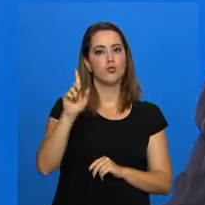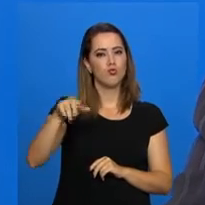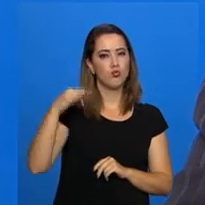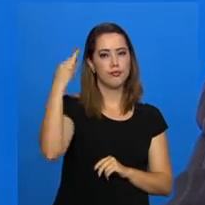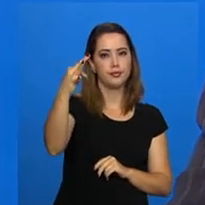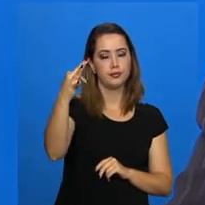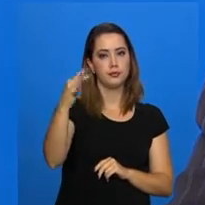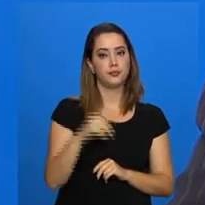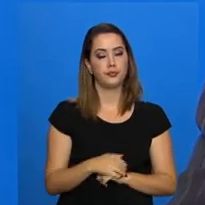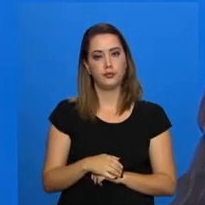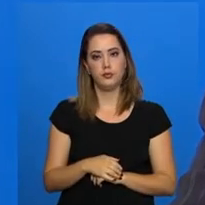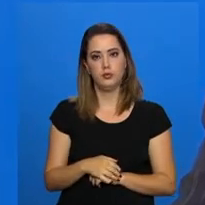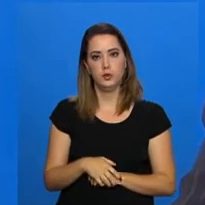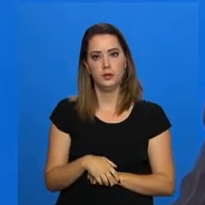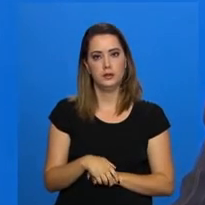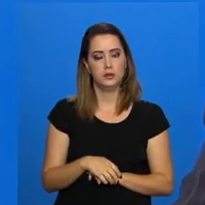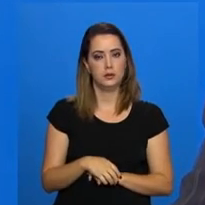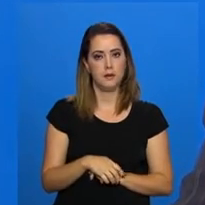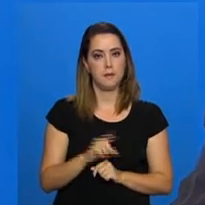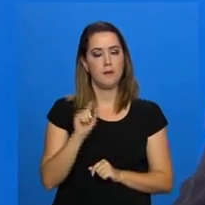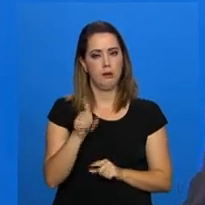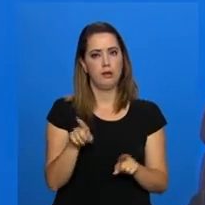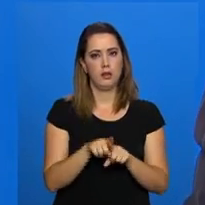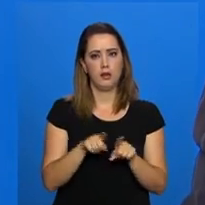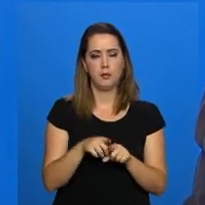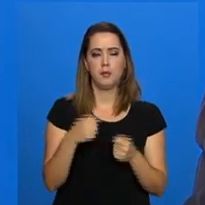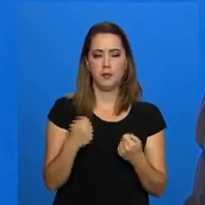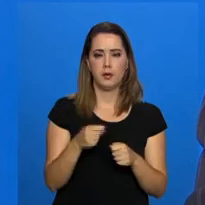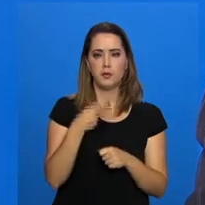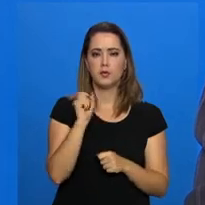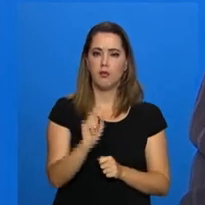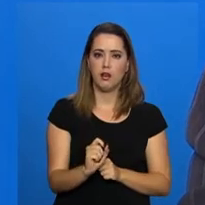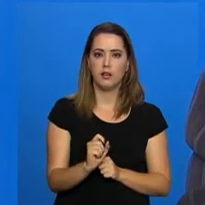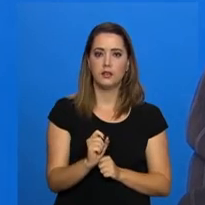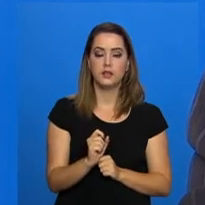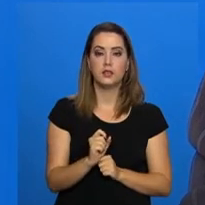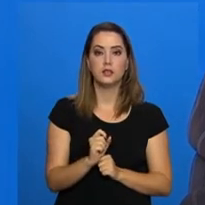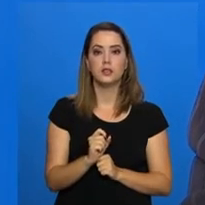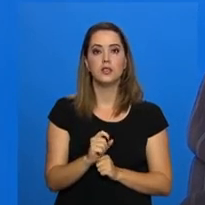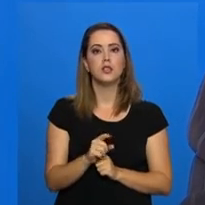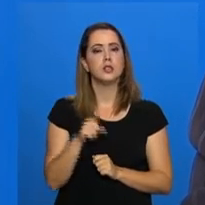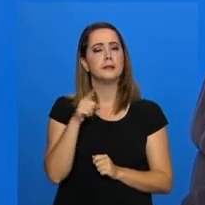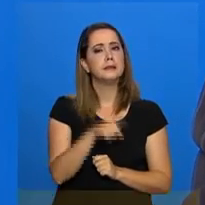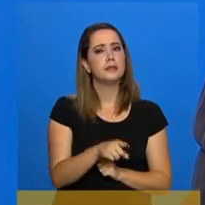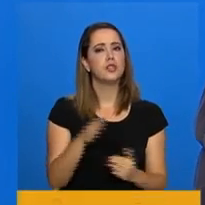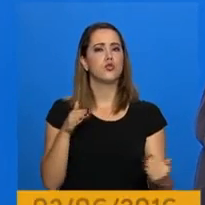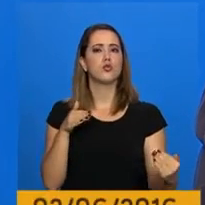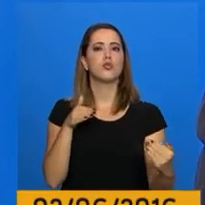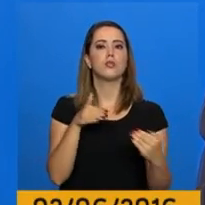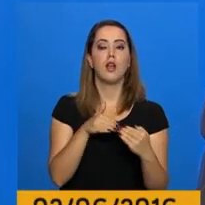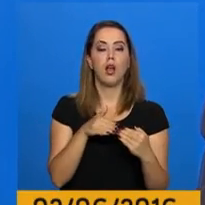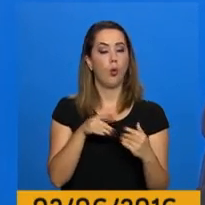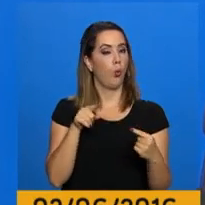diante. Uma outra coisa que disse o doutor Diogo, que tem que ser registrado, é que nestes acordos que foram